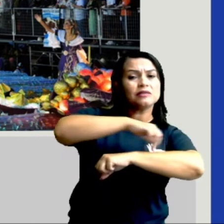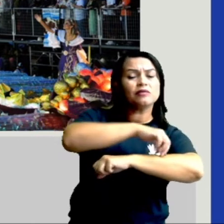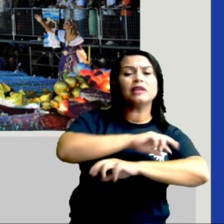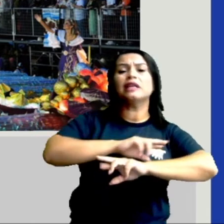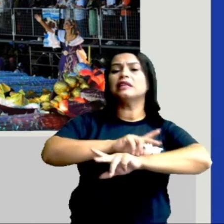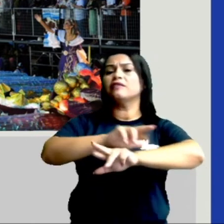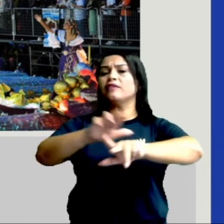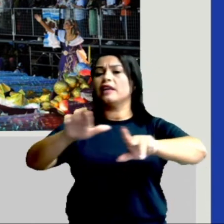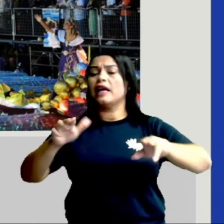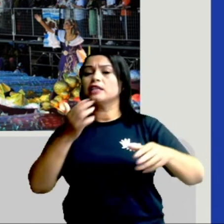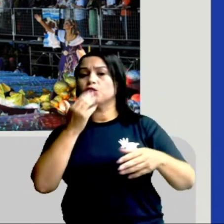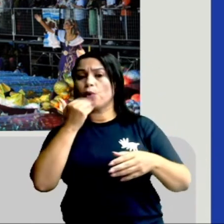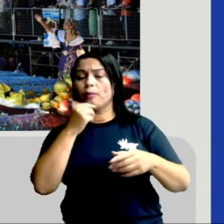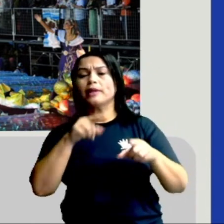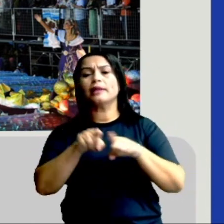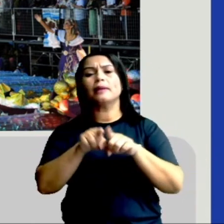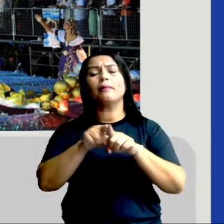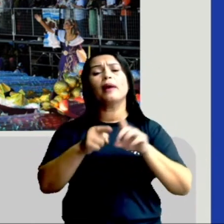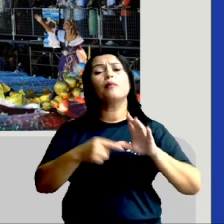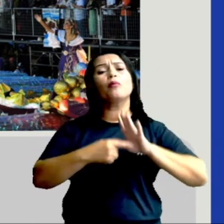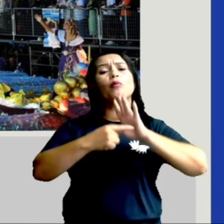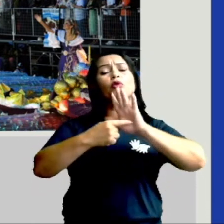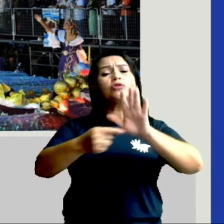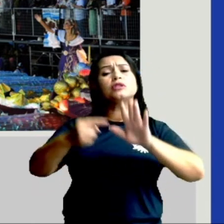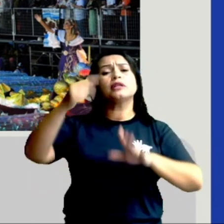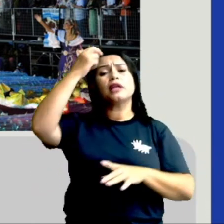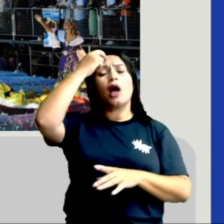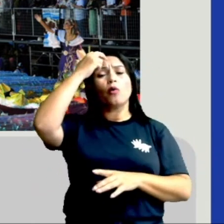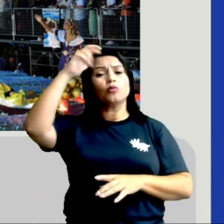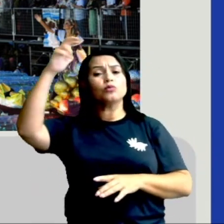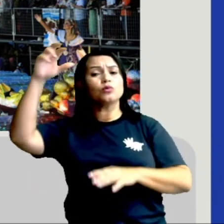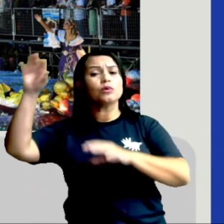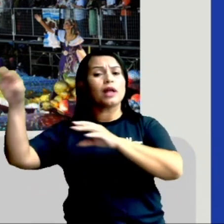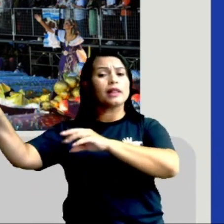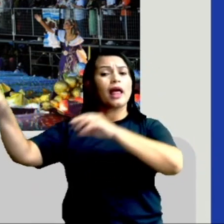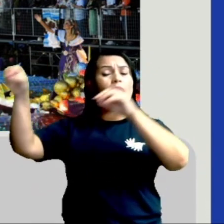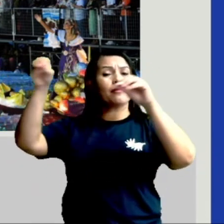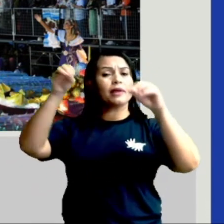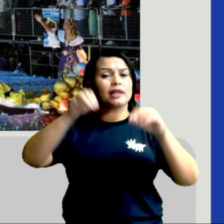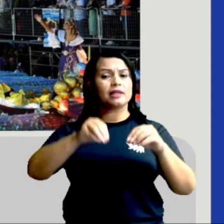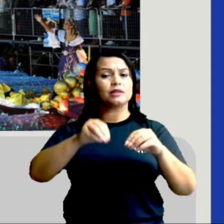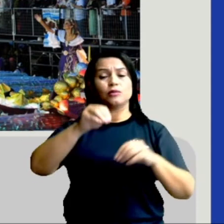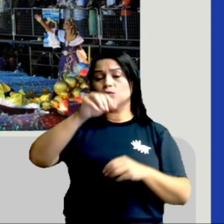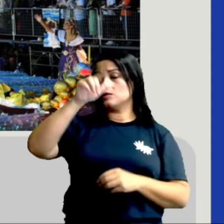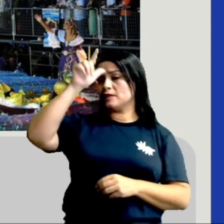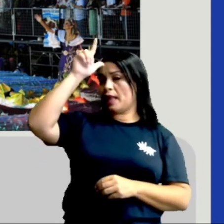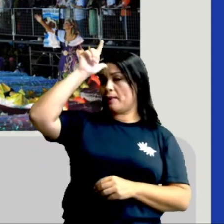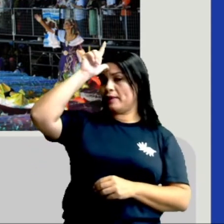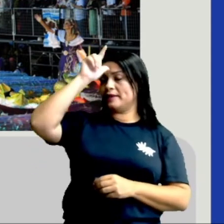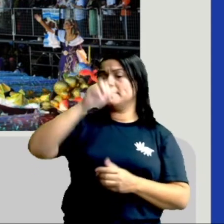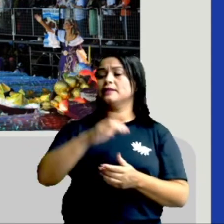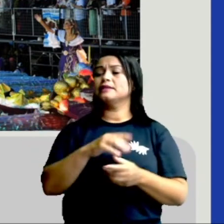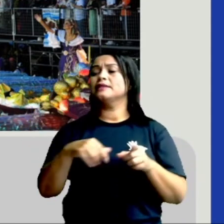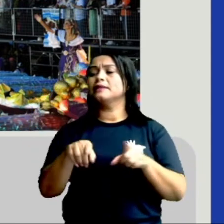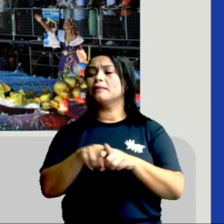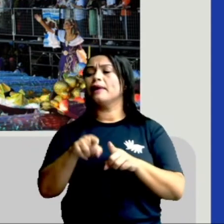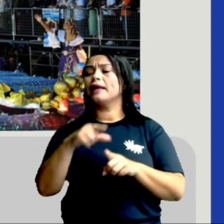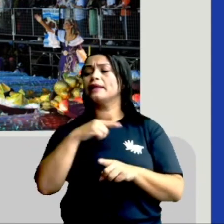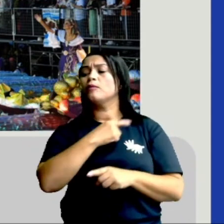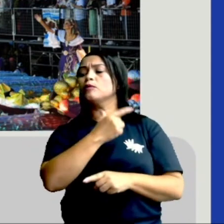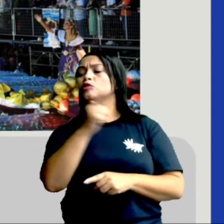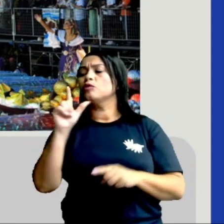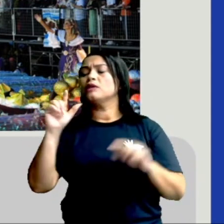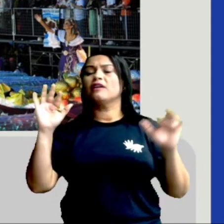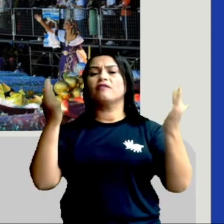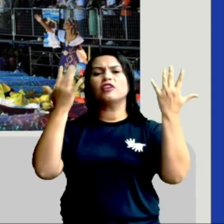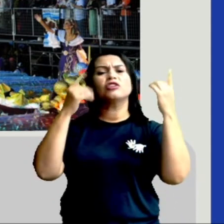gastronomia variada, remetendo à cultura da imigração dos alemães. Já também temos outra